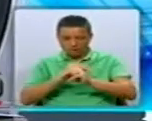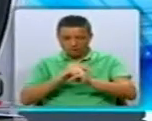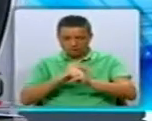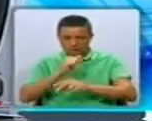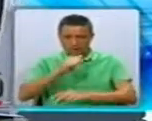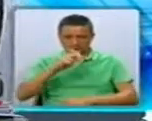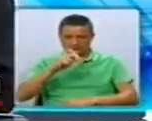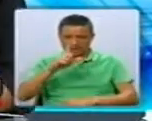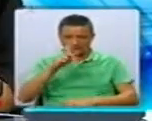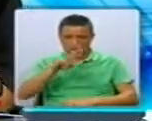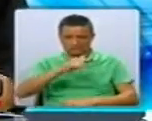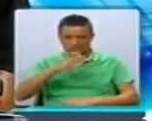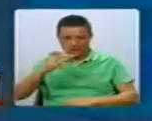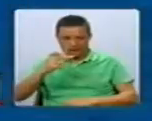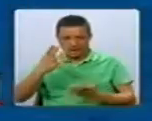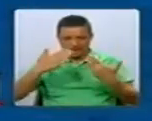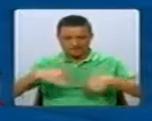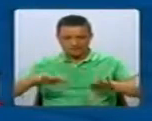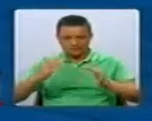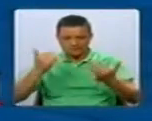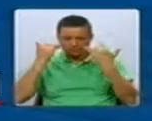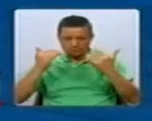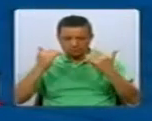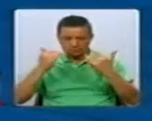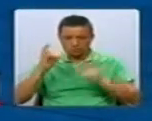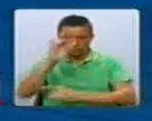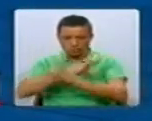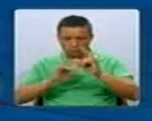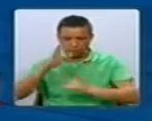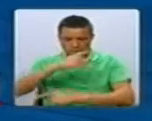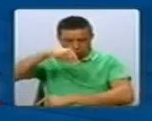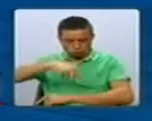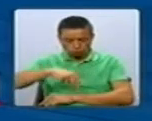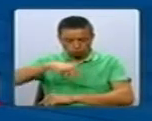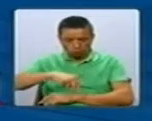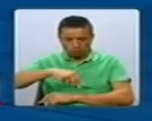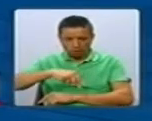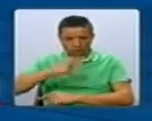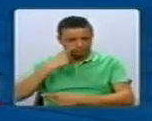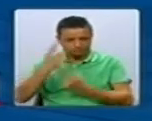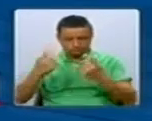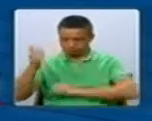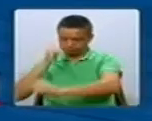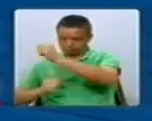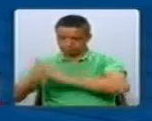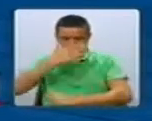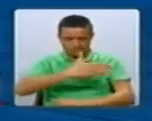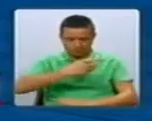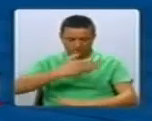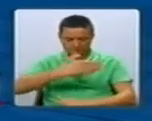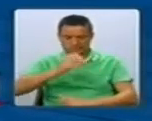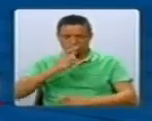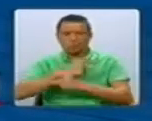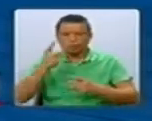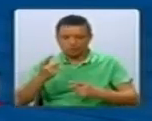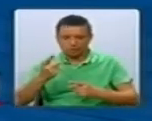galáxias? Sim, foi uma das notícias que veio do Observatório Europeu do Sul e que permite recuar à década de 70. Porquê?